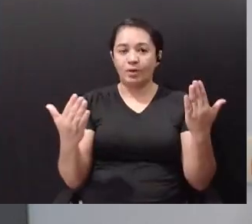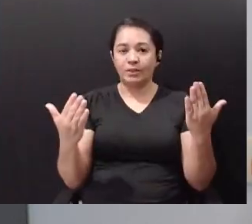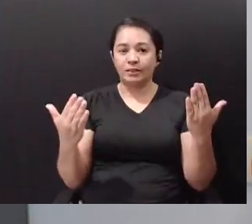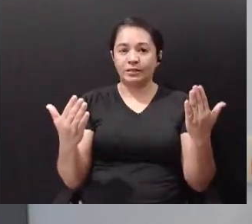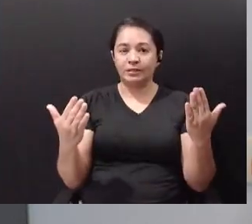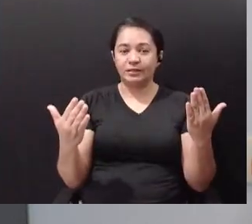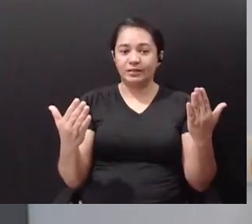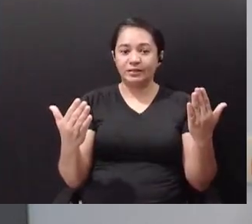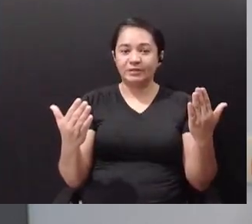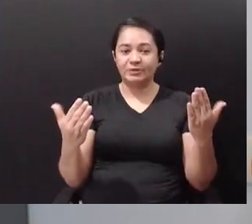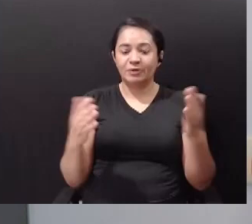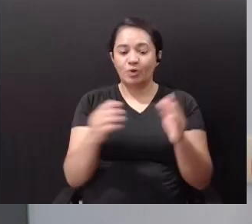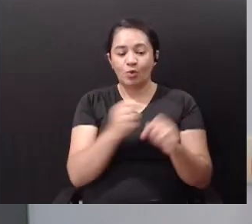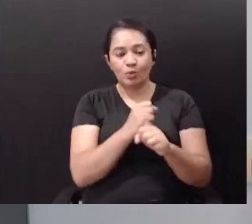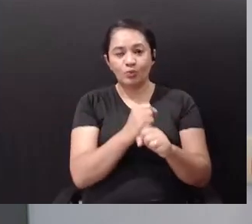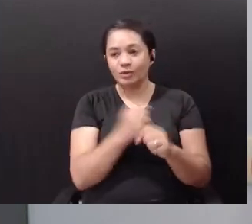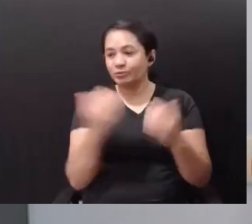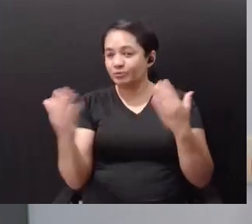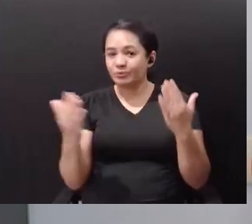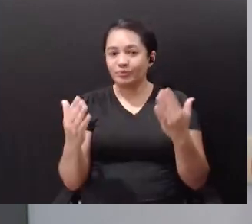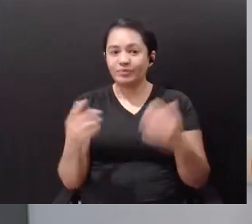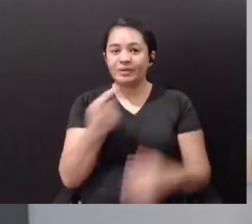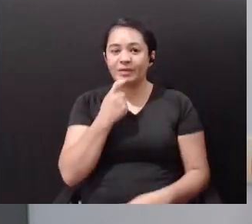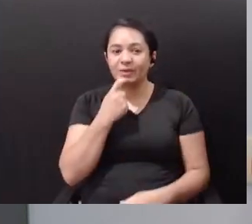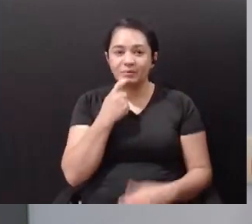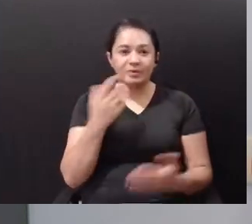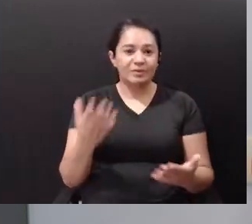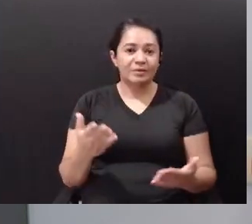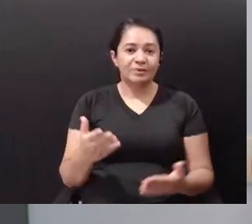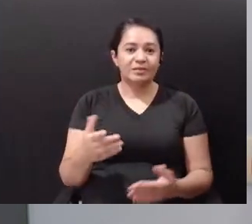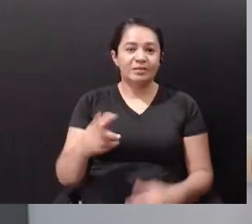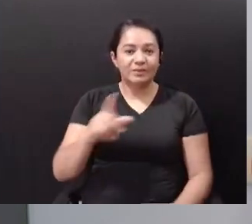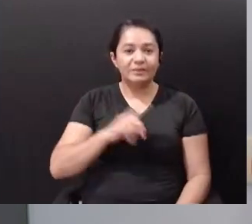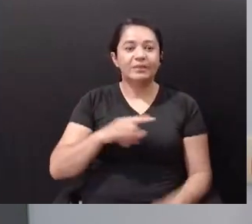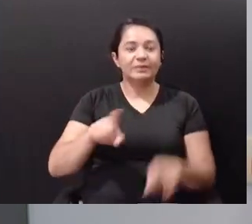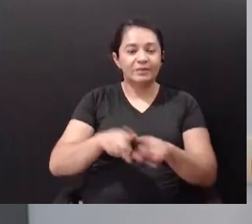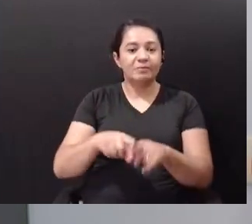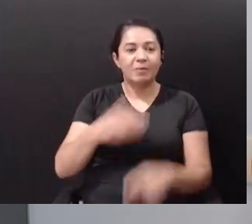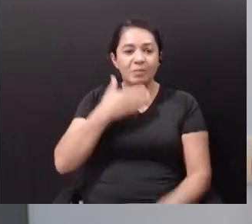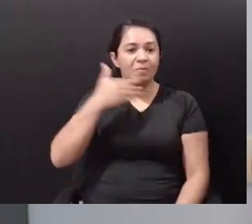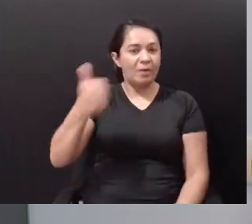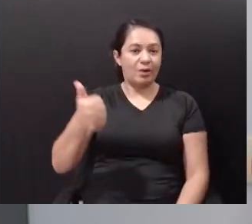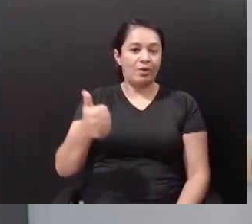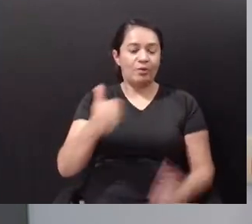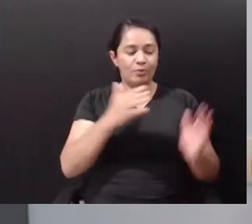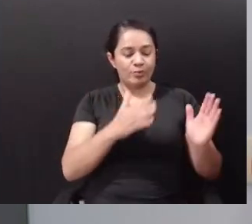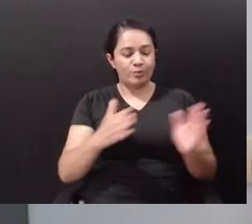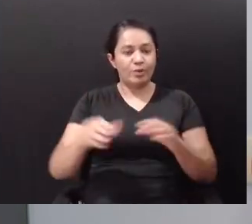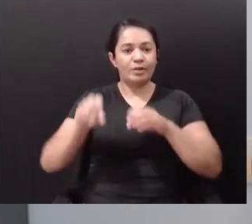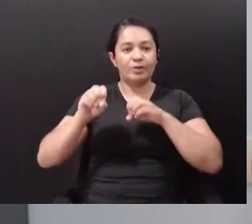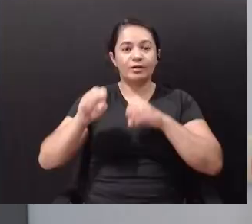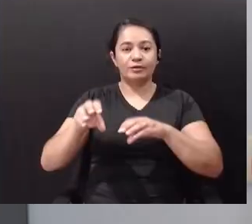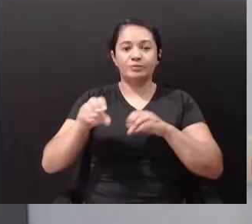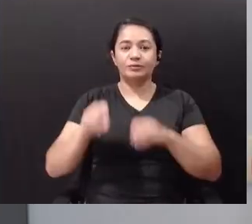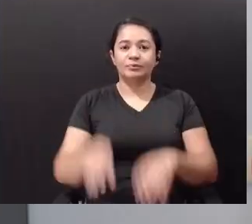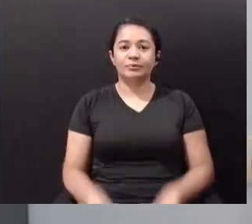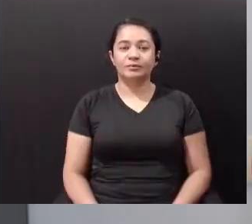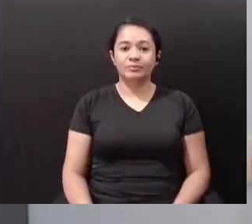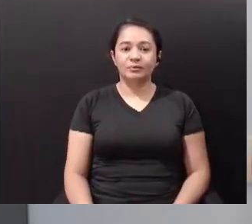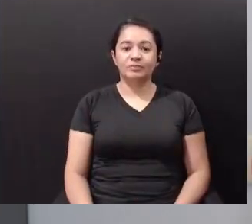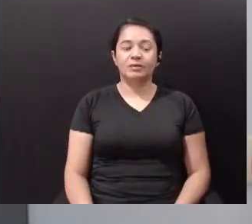68, Campinas, na verdade, acaba tendo também uma vantagem nesse processo educativo, né? Que demarca também